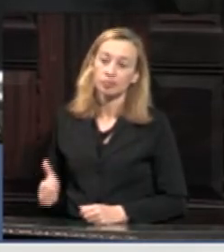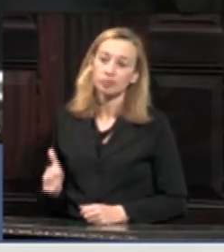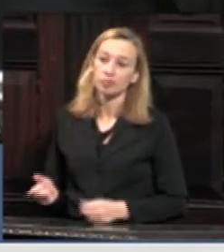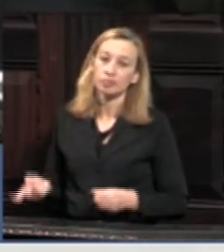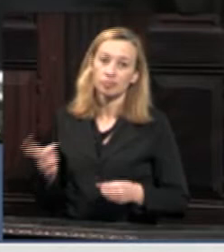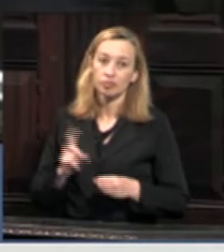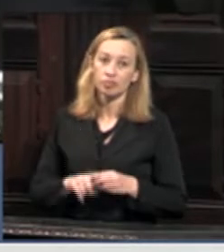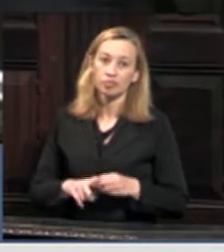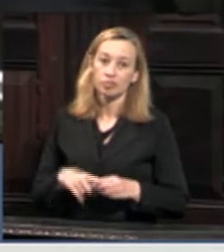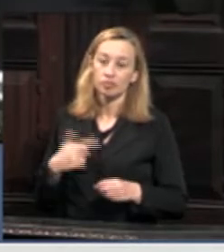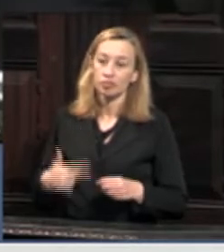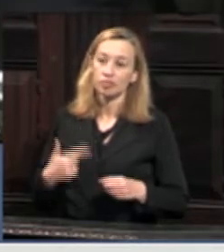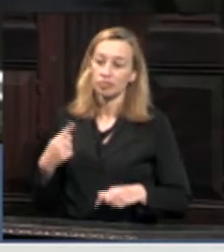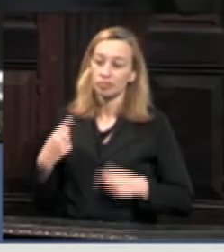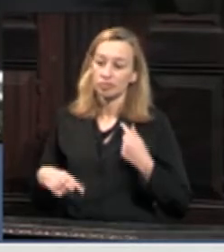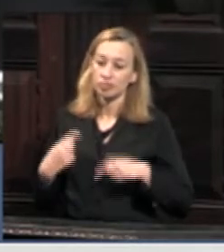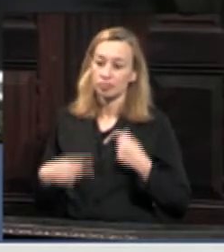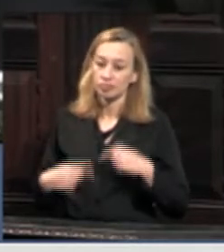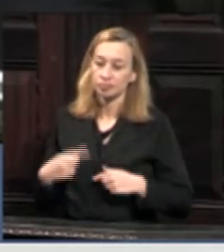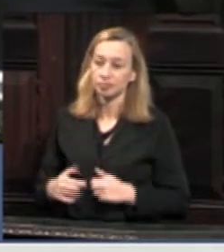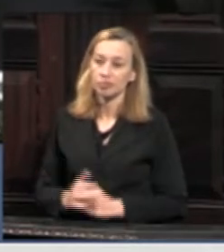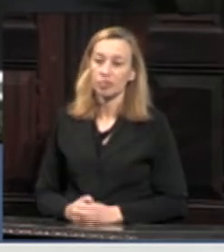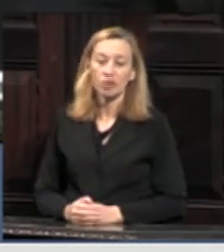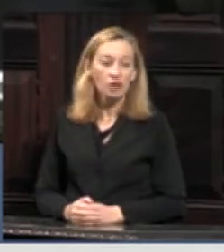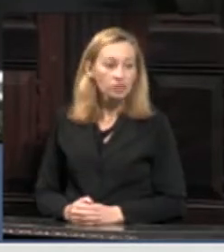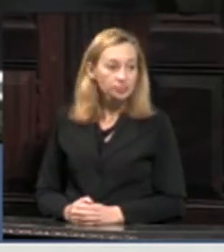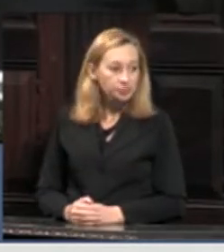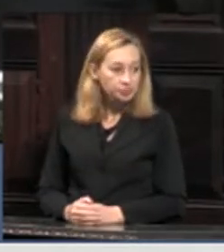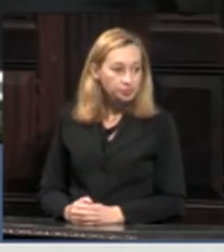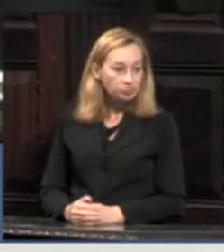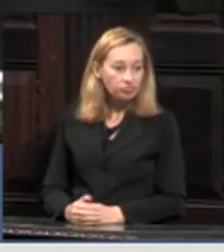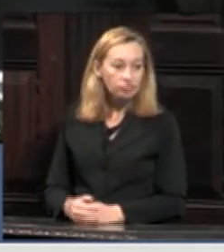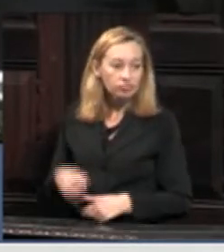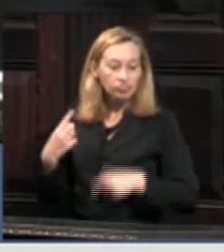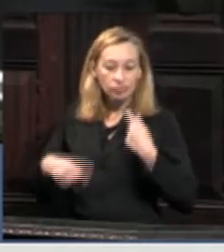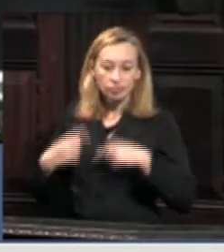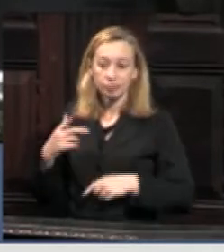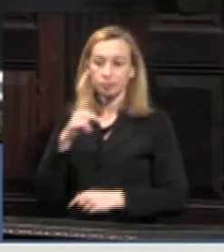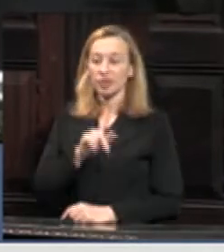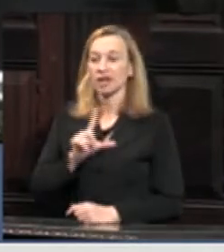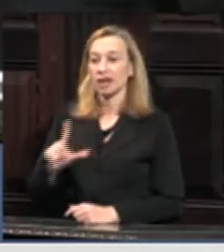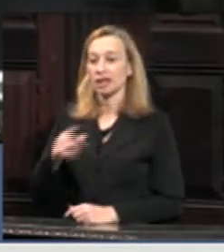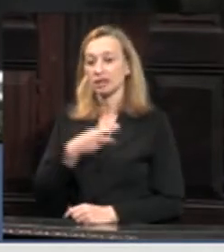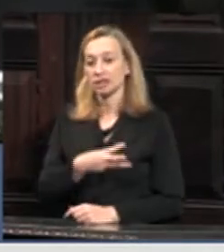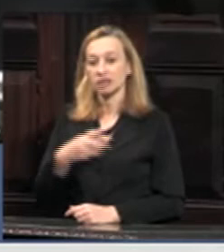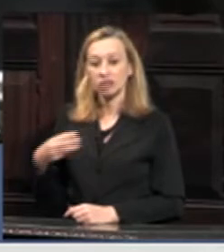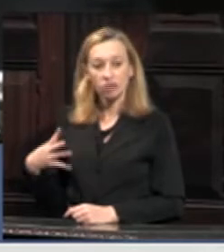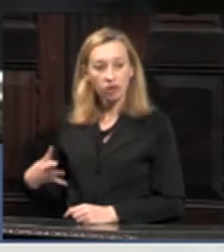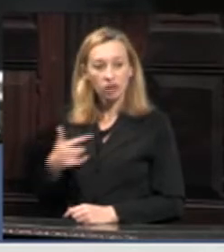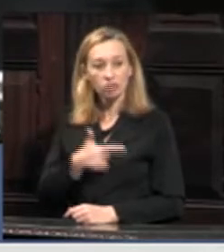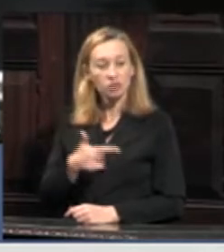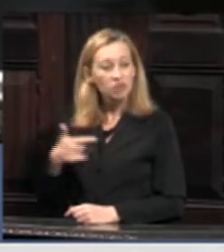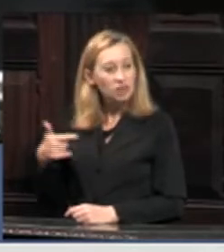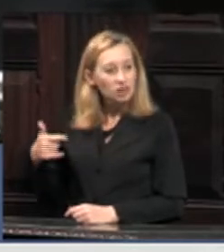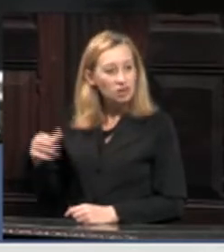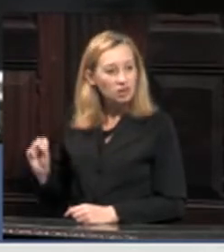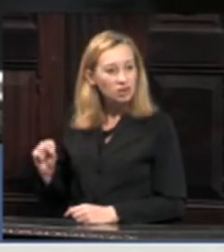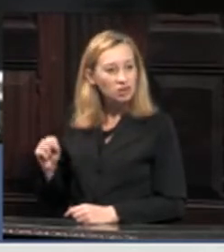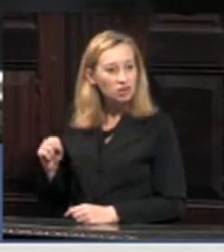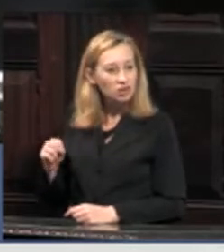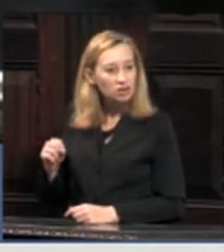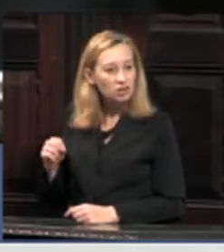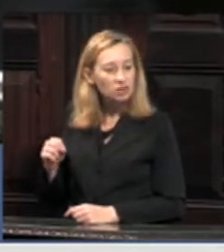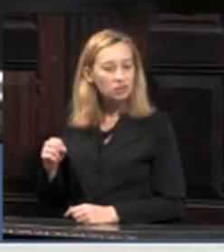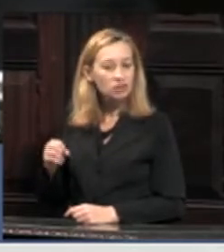primeira, retorna em segunda. Em discussão, PL 4107-2018, do deputado Carlos